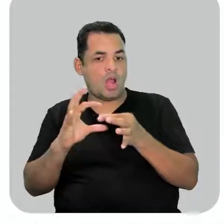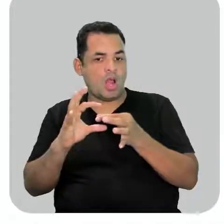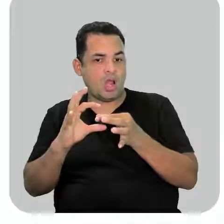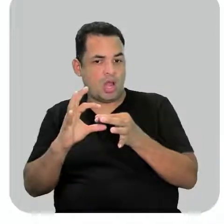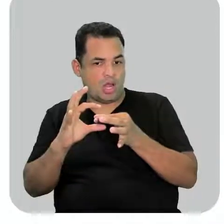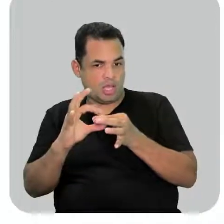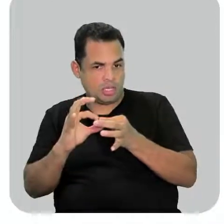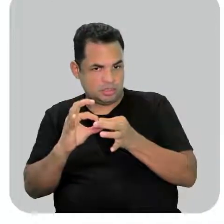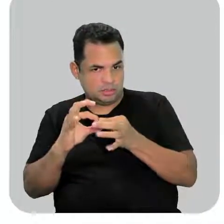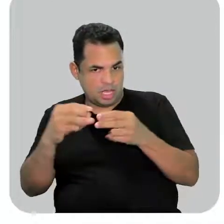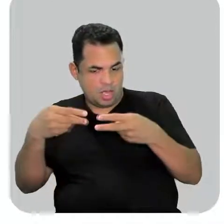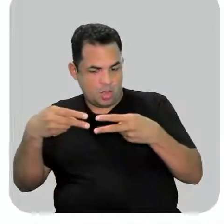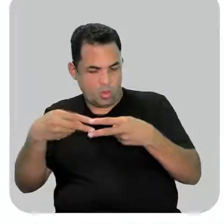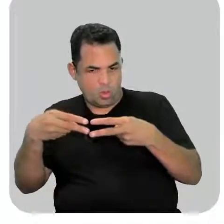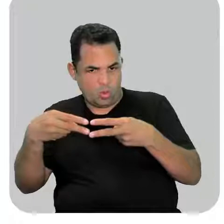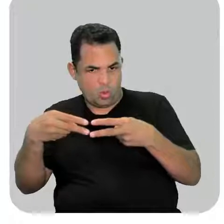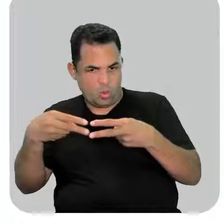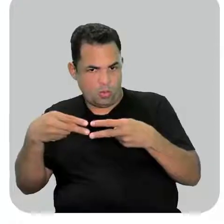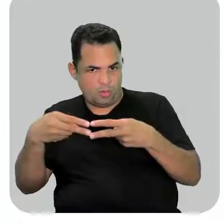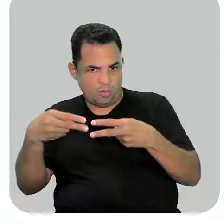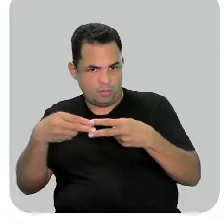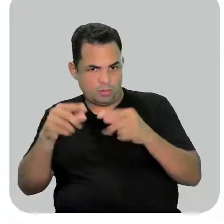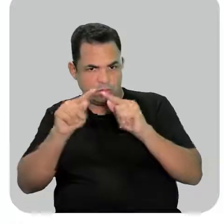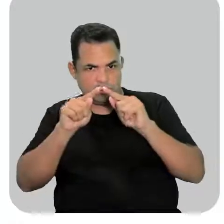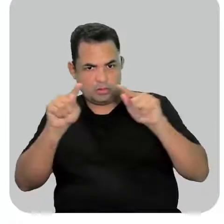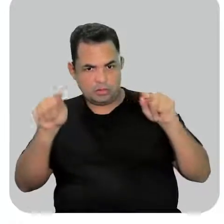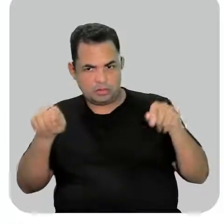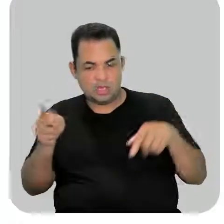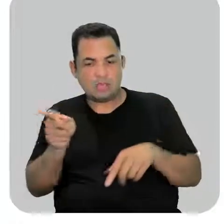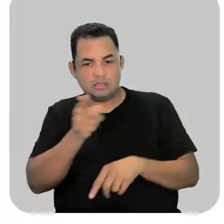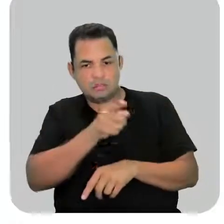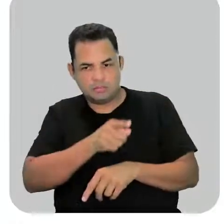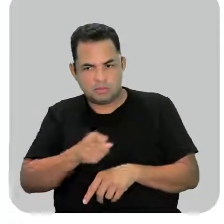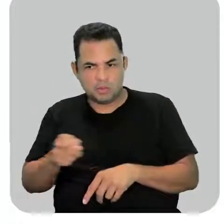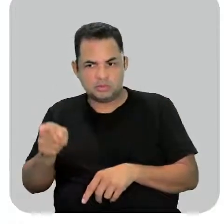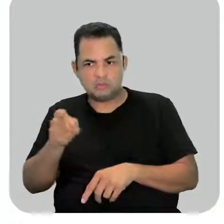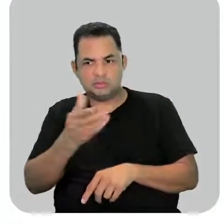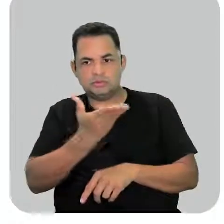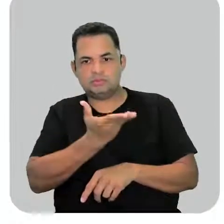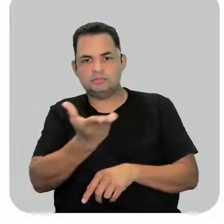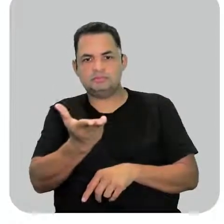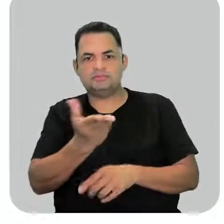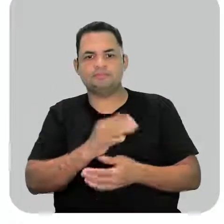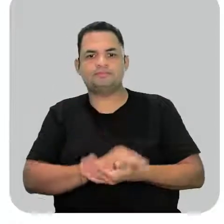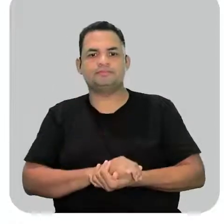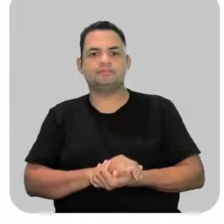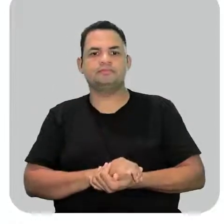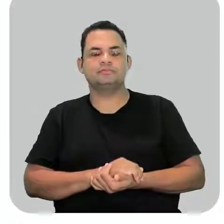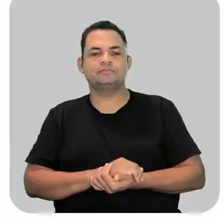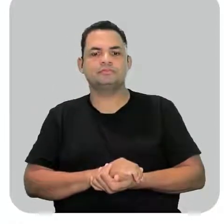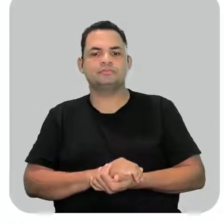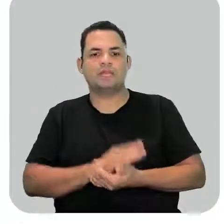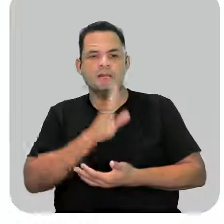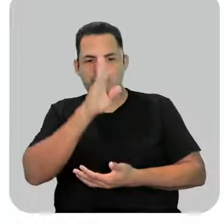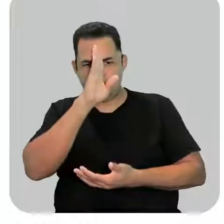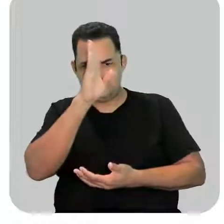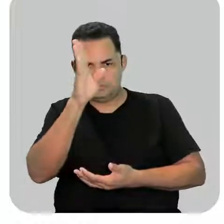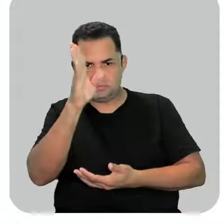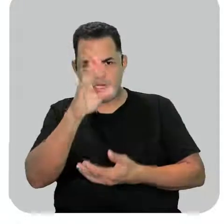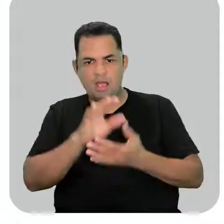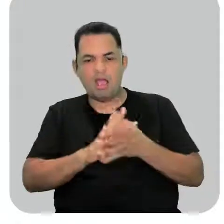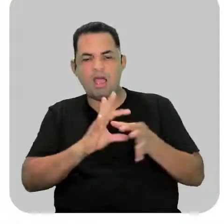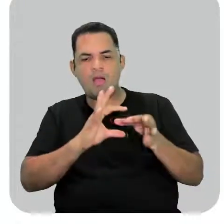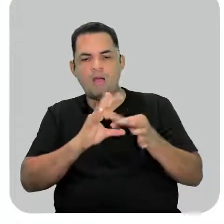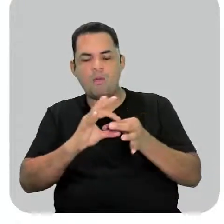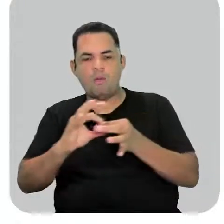dupla. Então, a minha cadeia principal vai ser essa daqui que eu estou circulando, ó. Ela é a minha cadeia principal. O